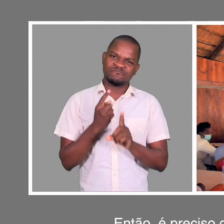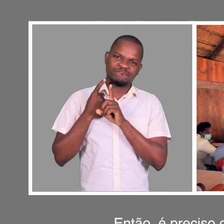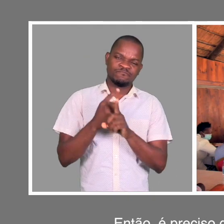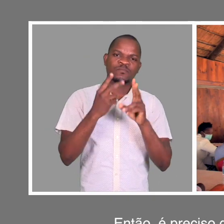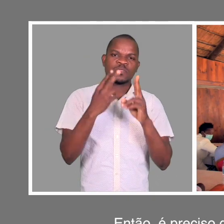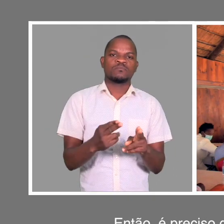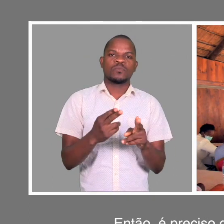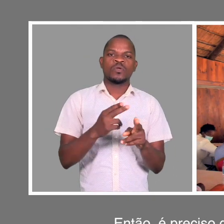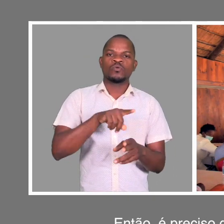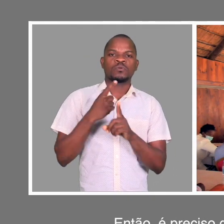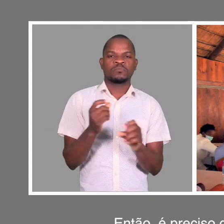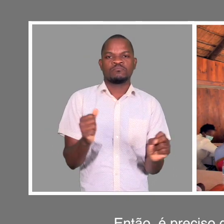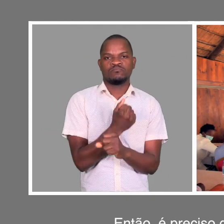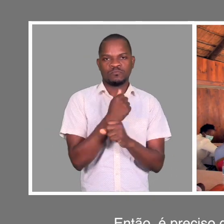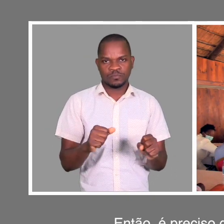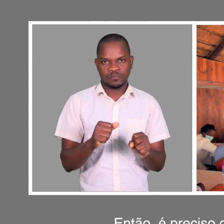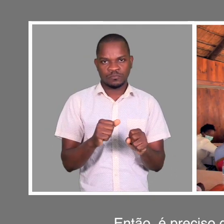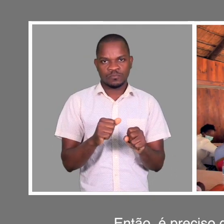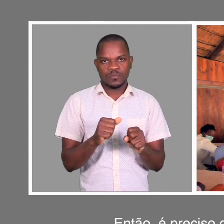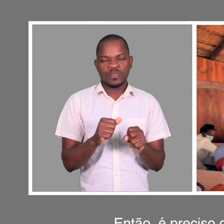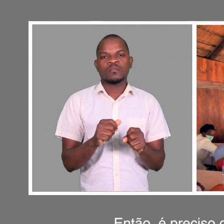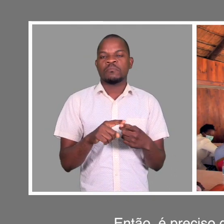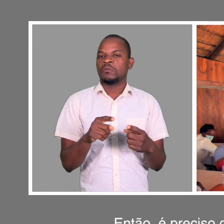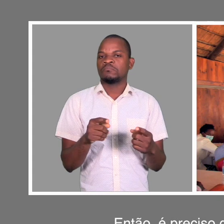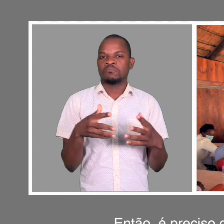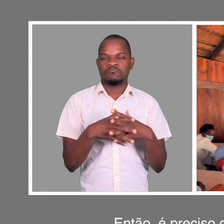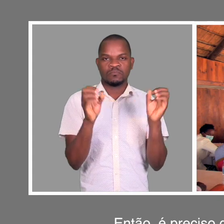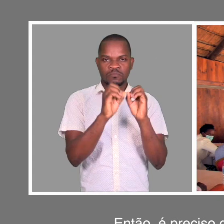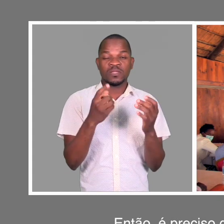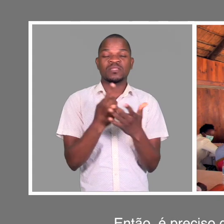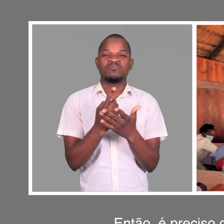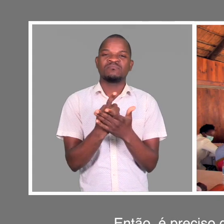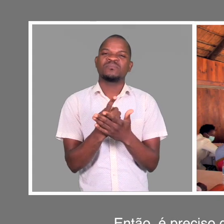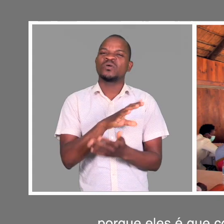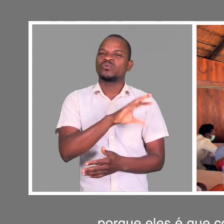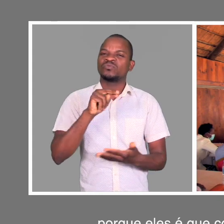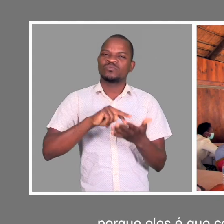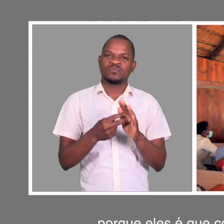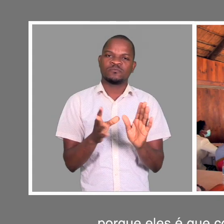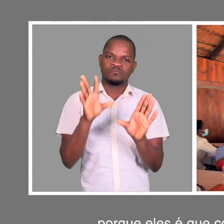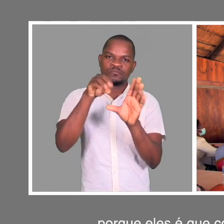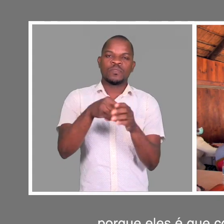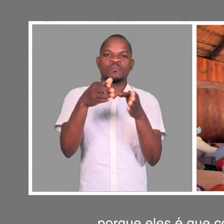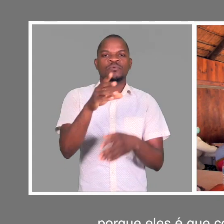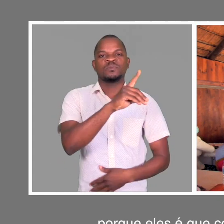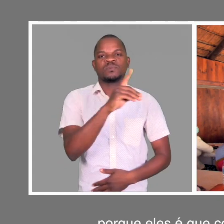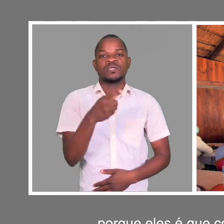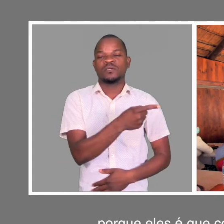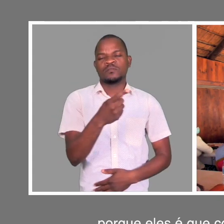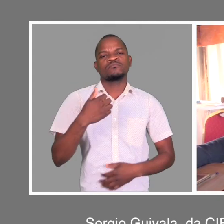sem nós. Então, é preciso que em todas as planificações sejam envolvidas as pessoas com deficiência porque eles reconhecem as suas